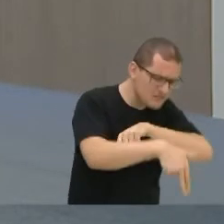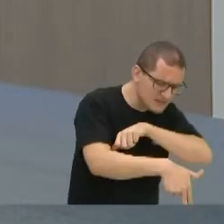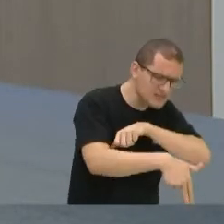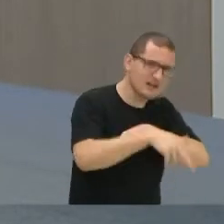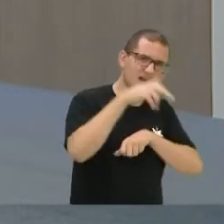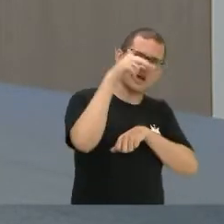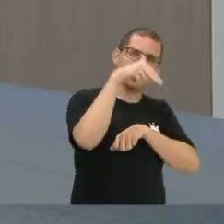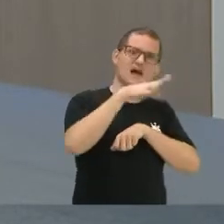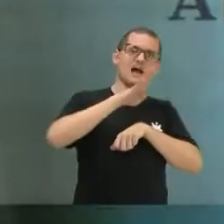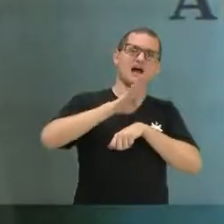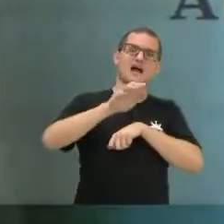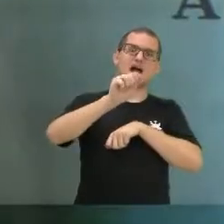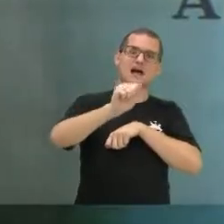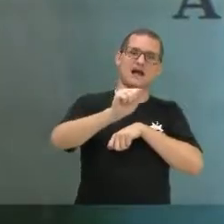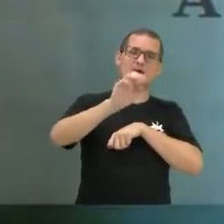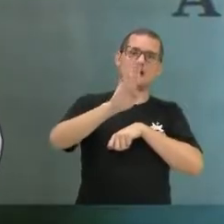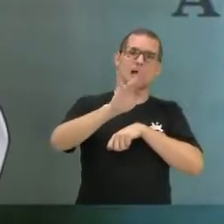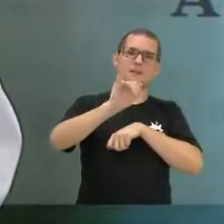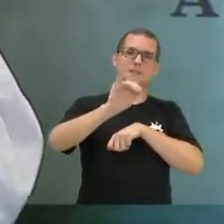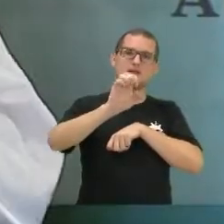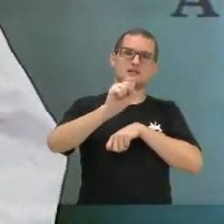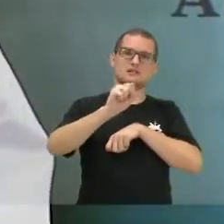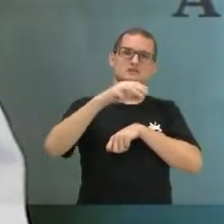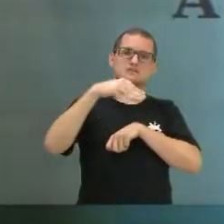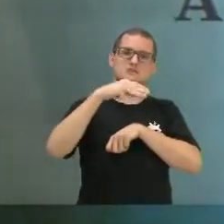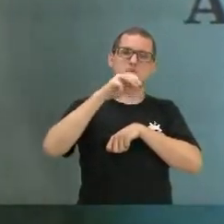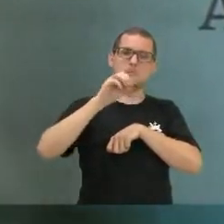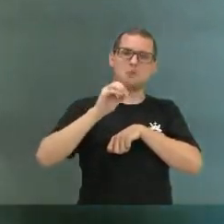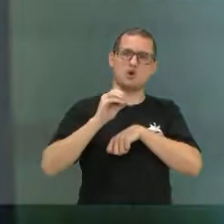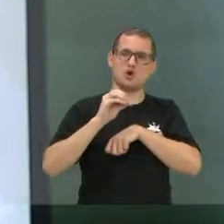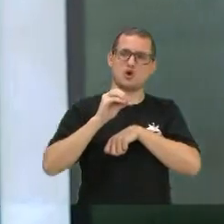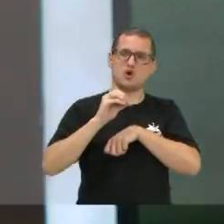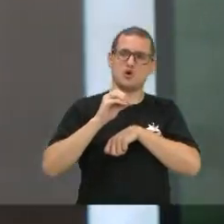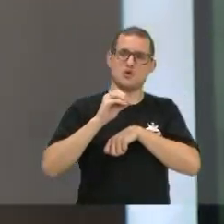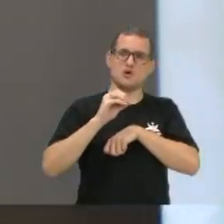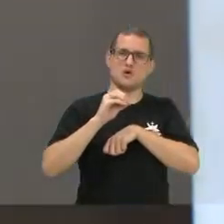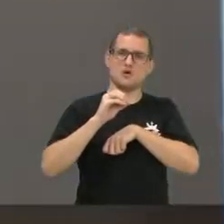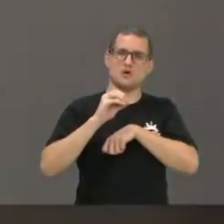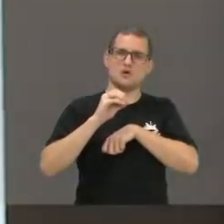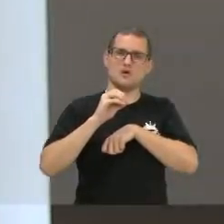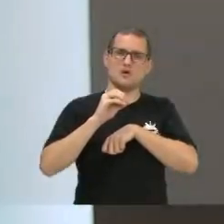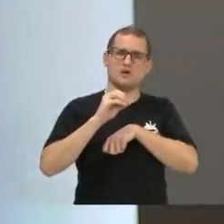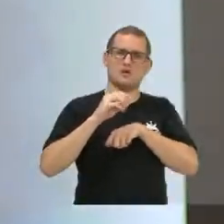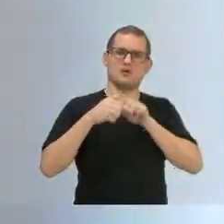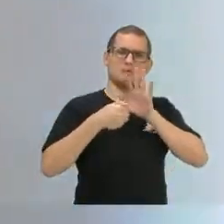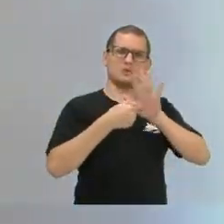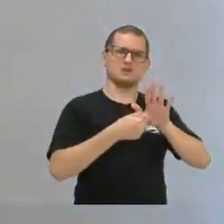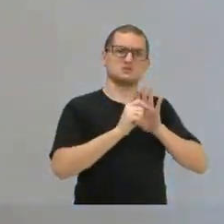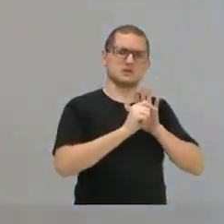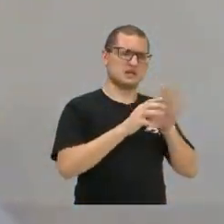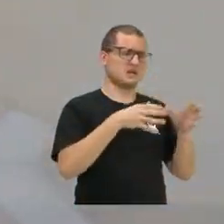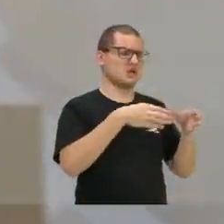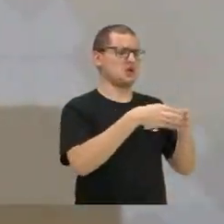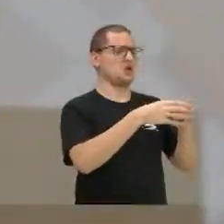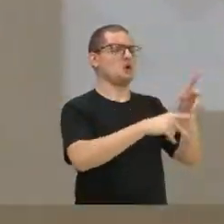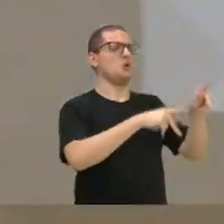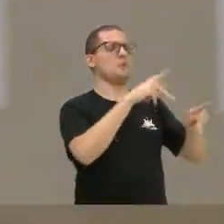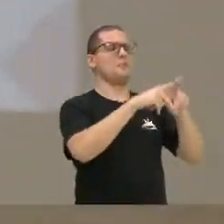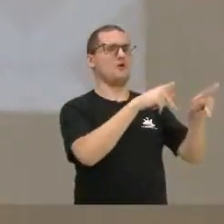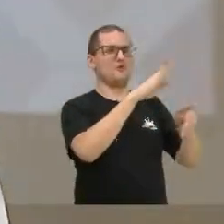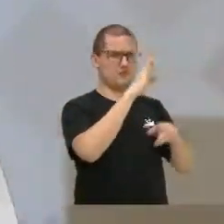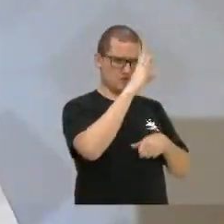besta é um animal está a falar do império romano o império romano